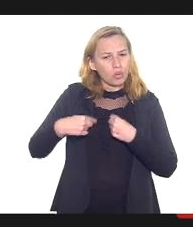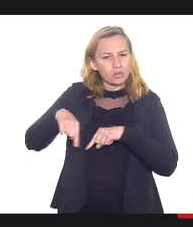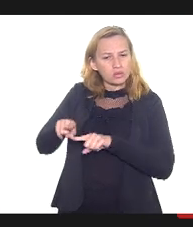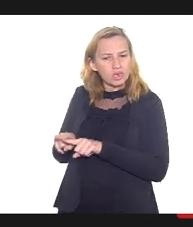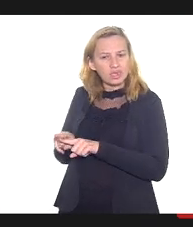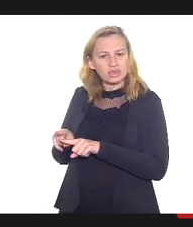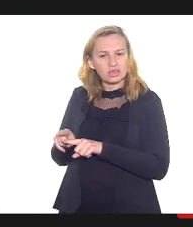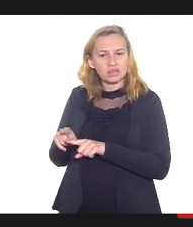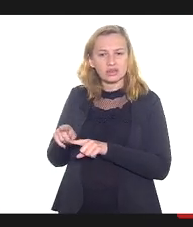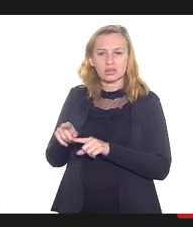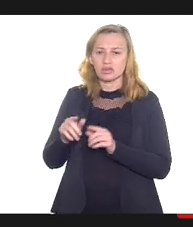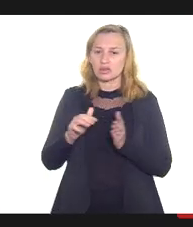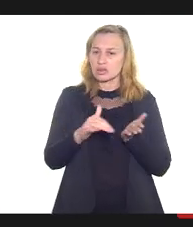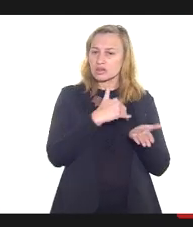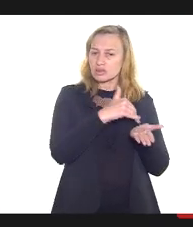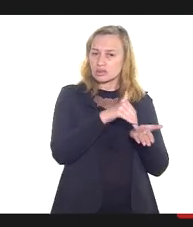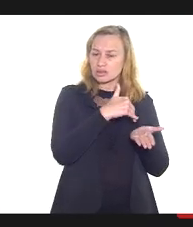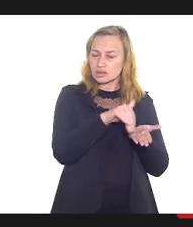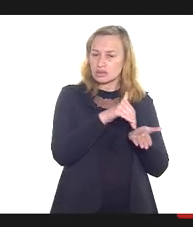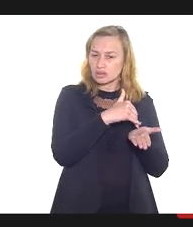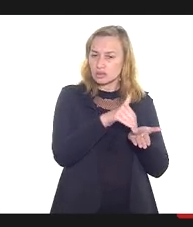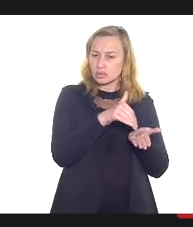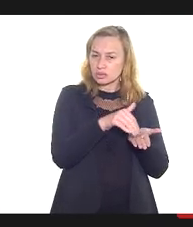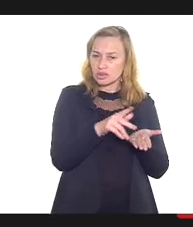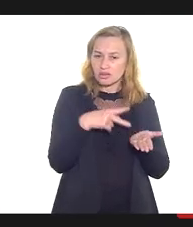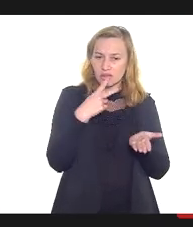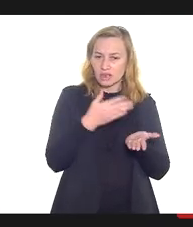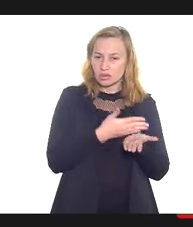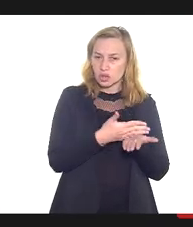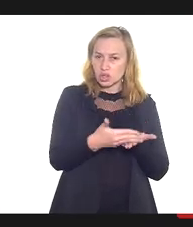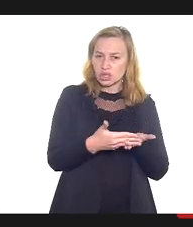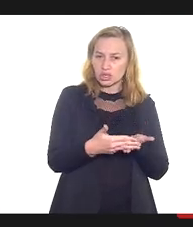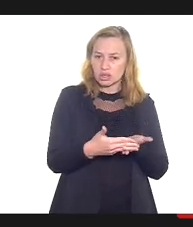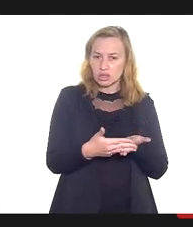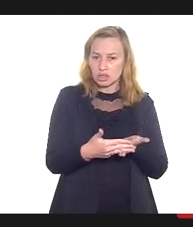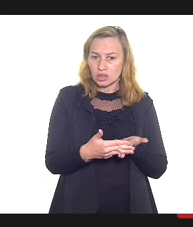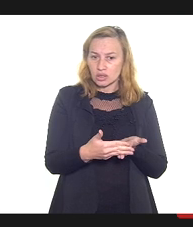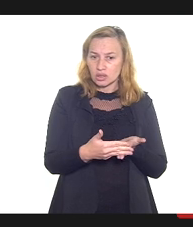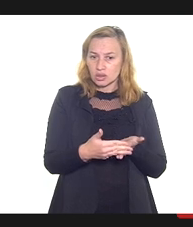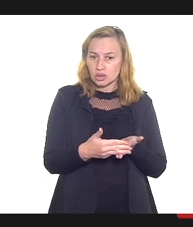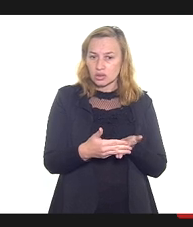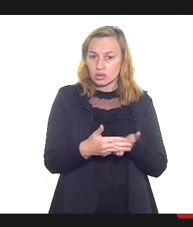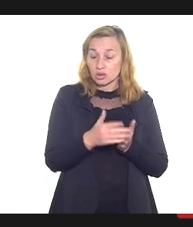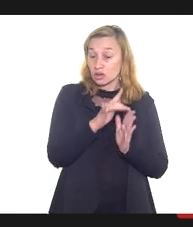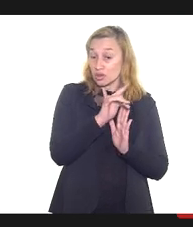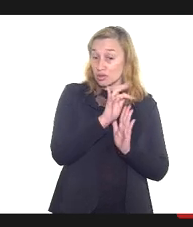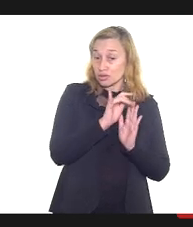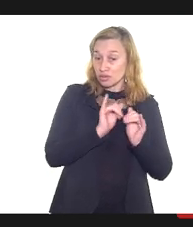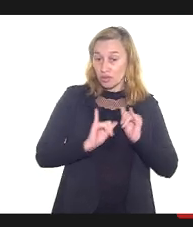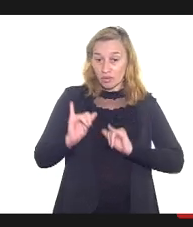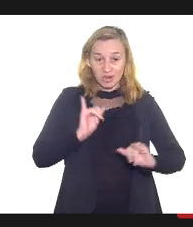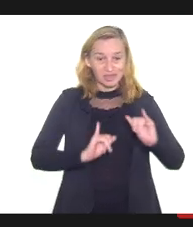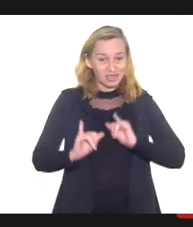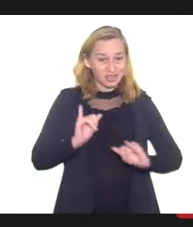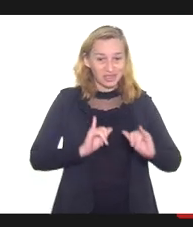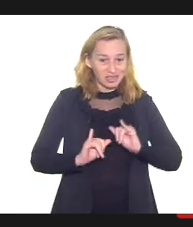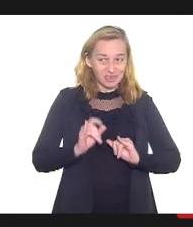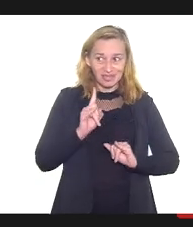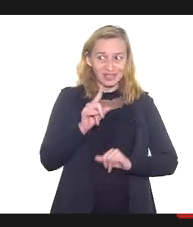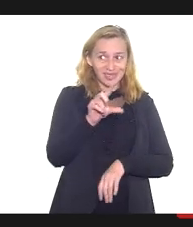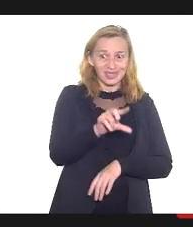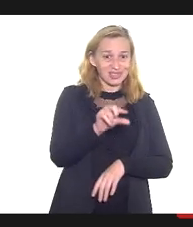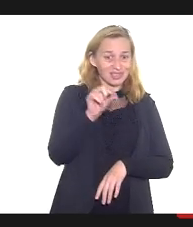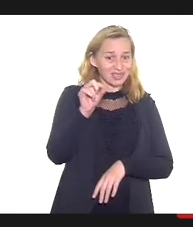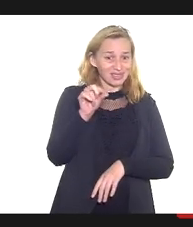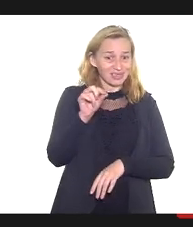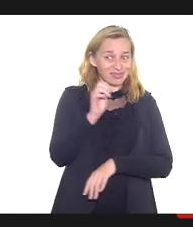pela SEDUC, né, que foi colocado aqui no início dessa audiência, os itinerários formativos eles não serão necessariamente escolhidos